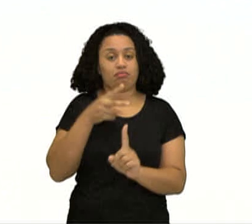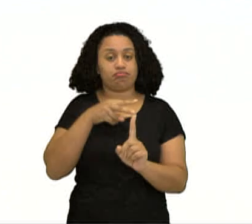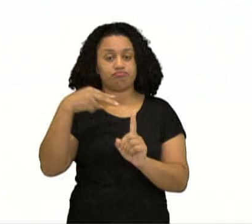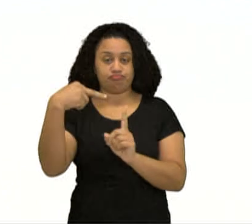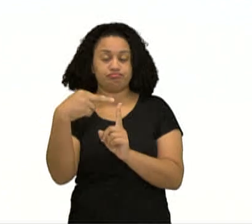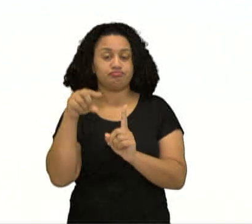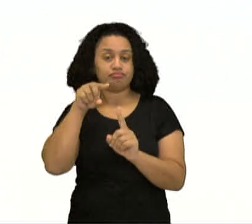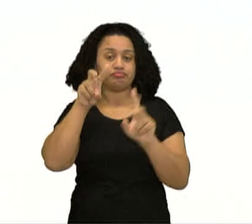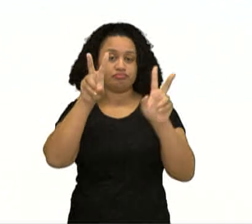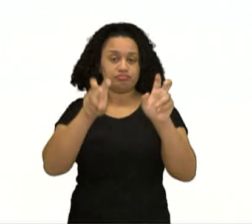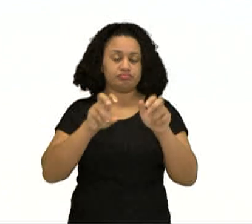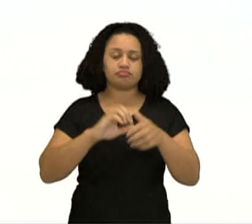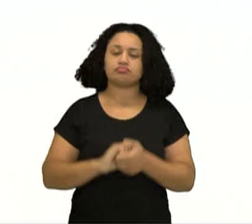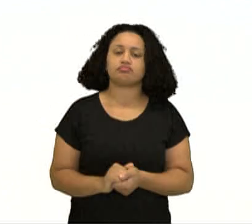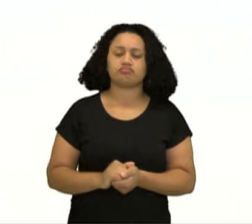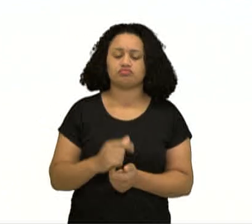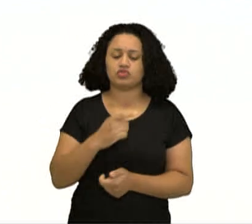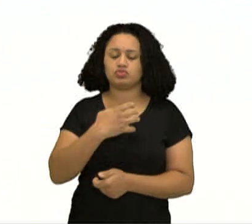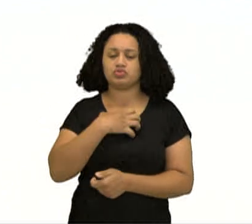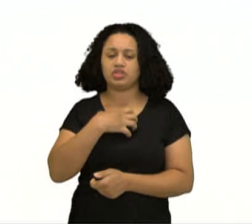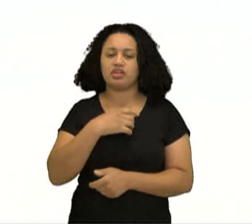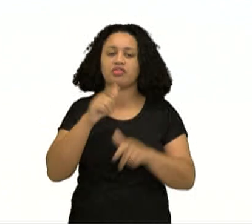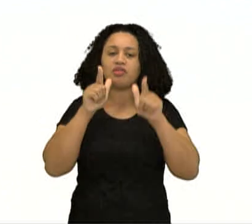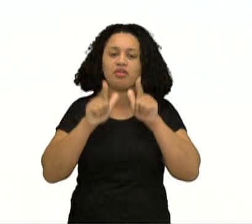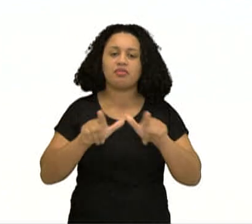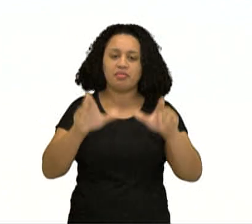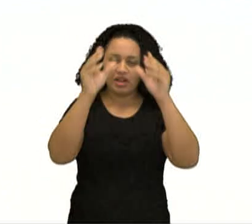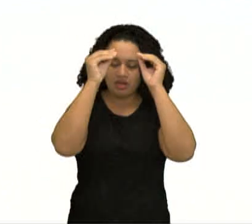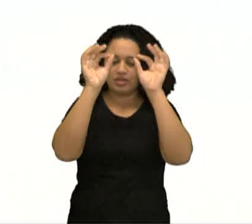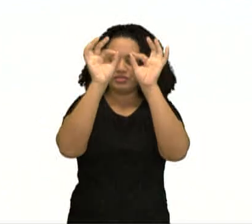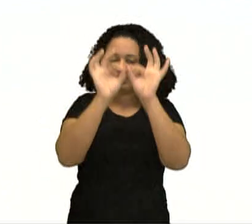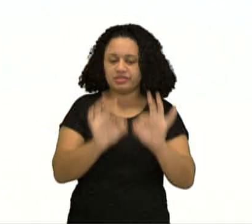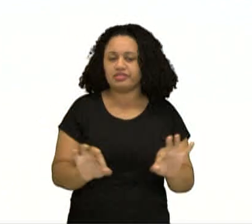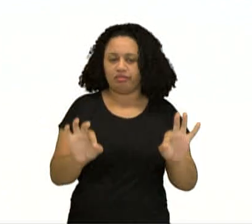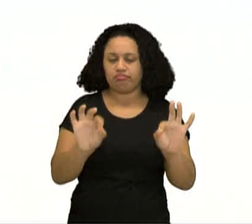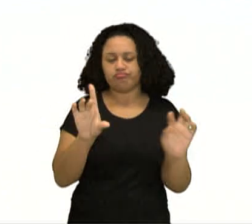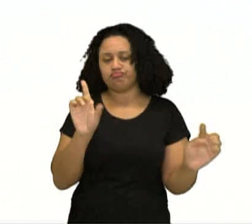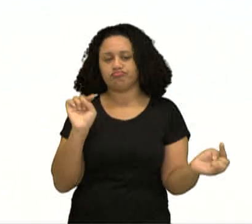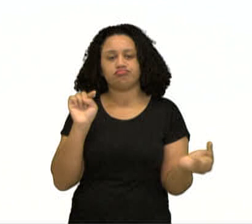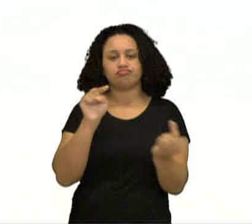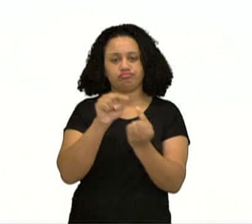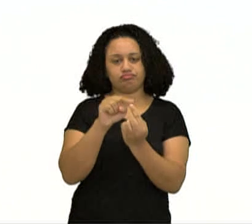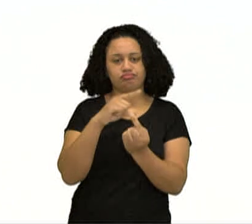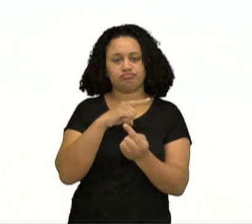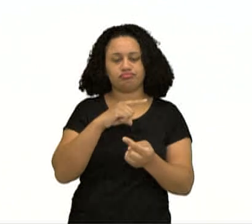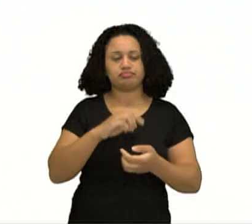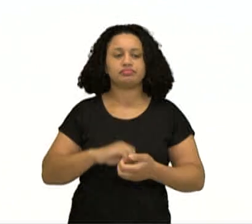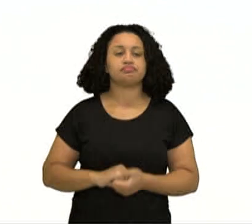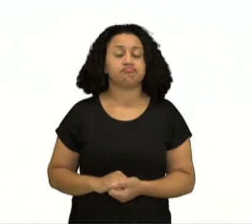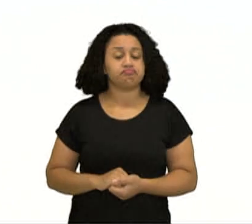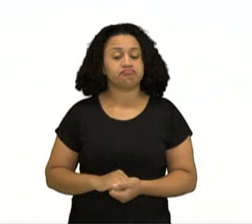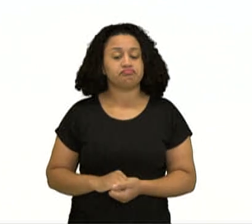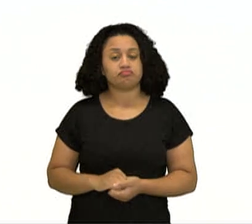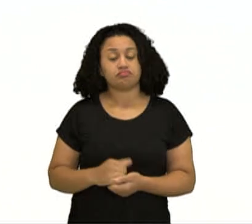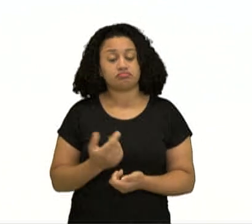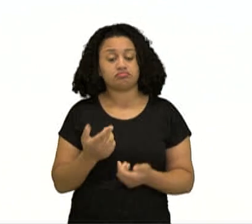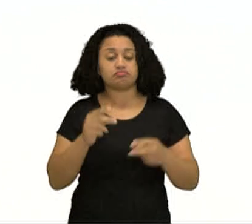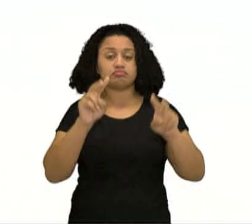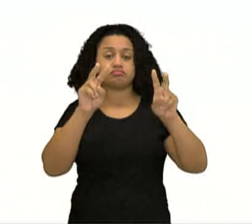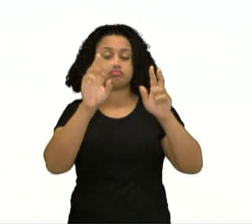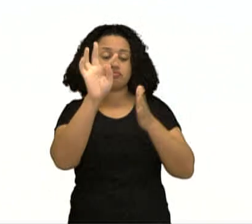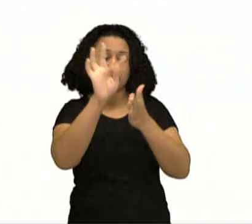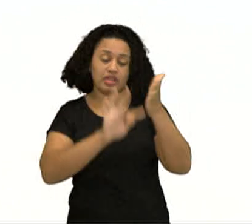tema, usando uma linguagem geralmente simples e objetiva. São textos